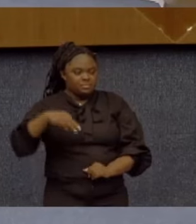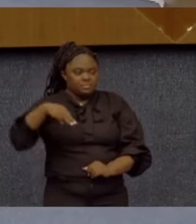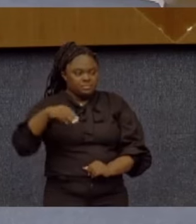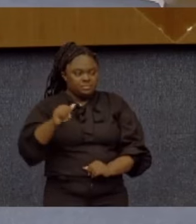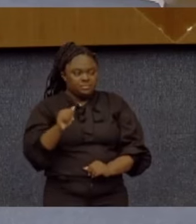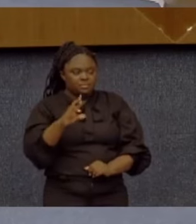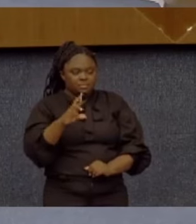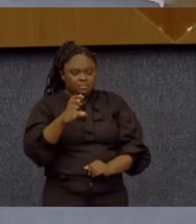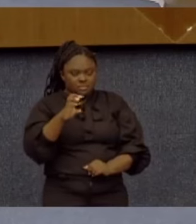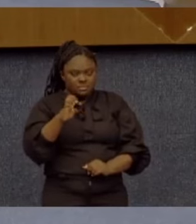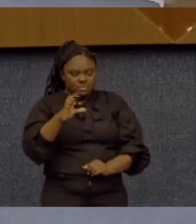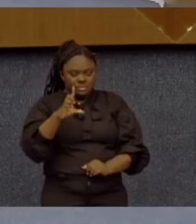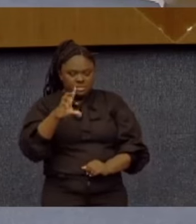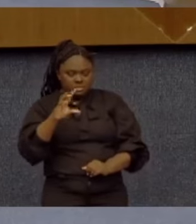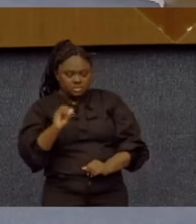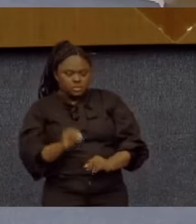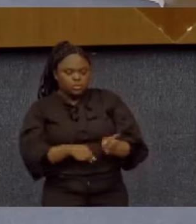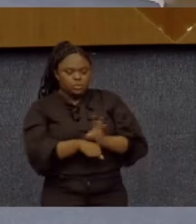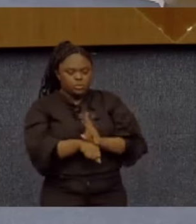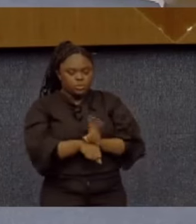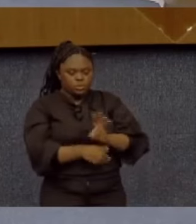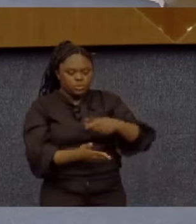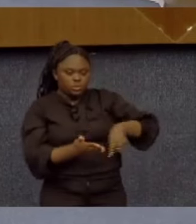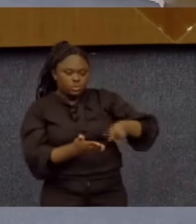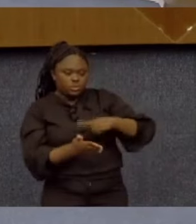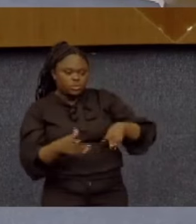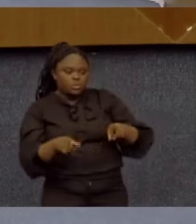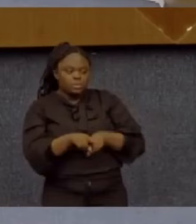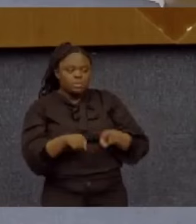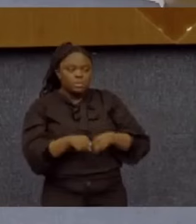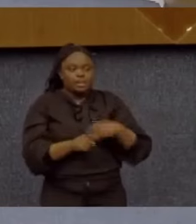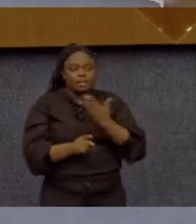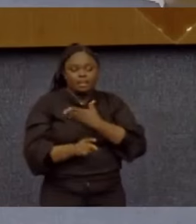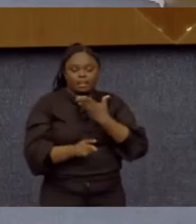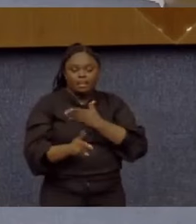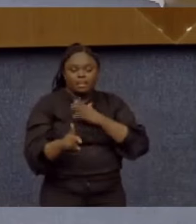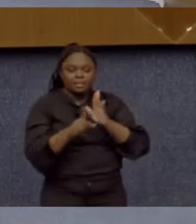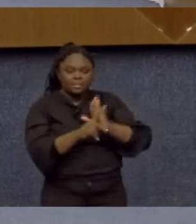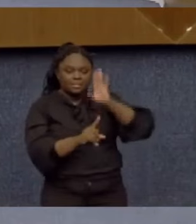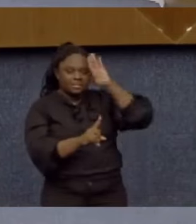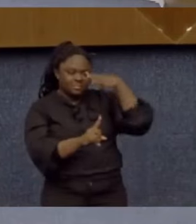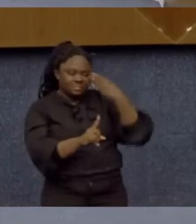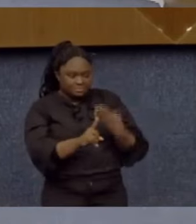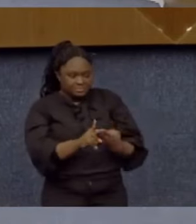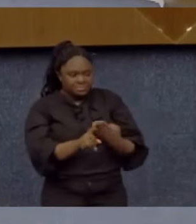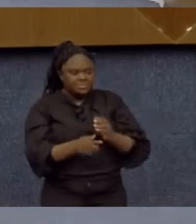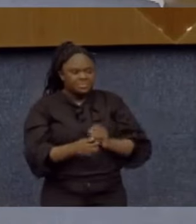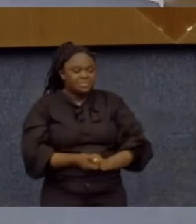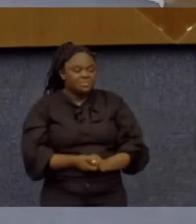Marcelo Lopes, monitor de dança e amigo da homenageada.